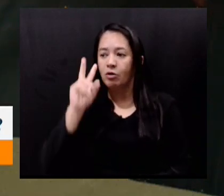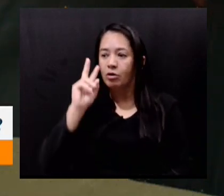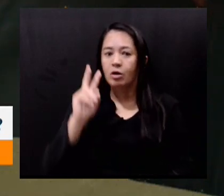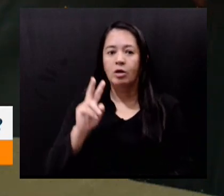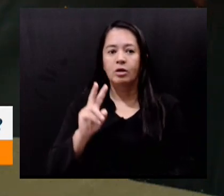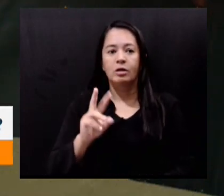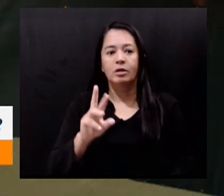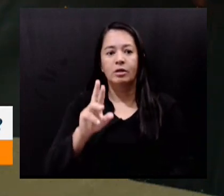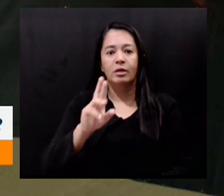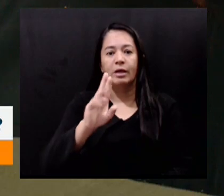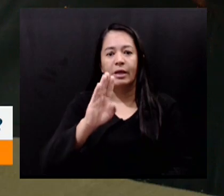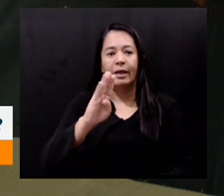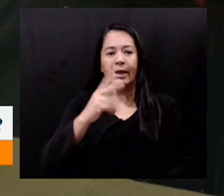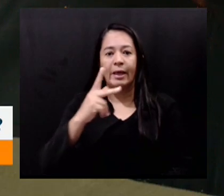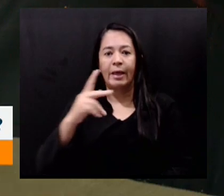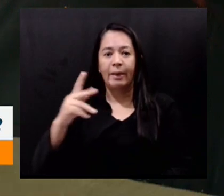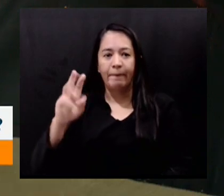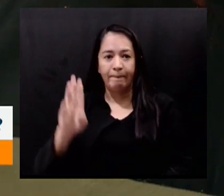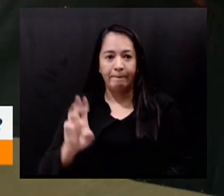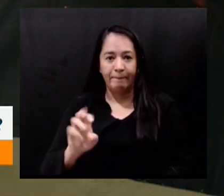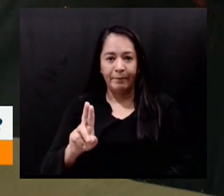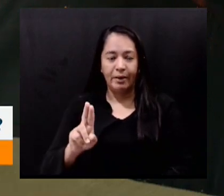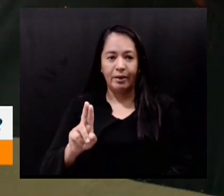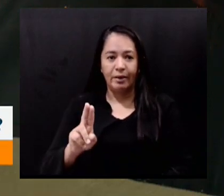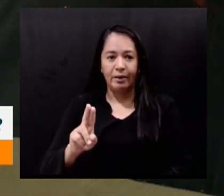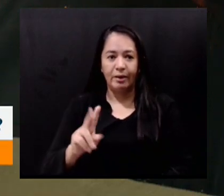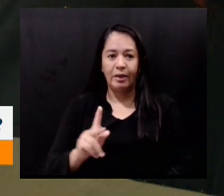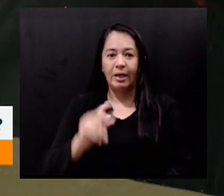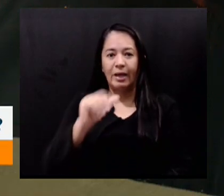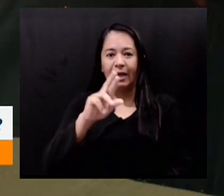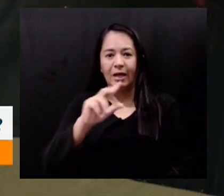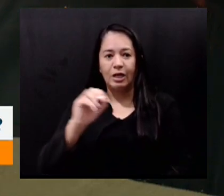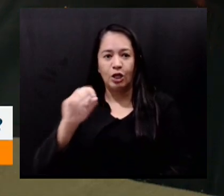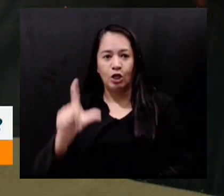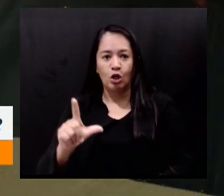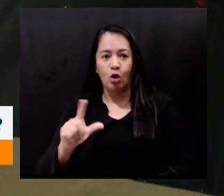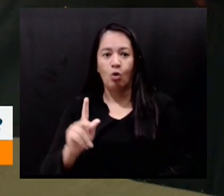Conká, que foi eliminada do Big Brother Brasil com